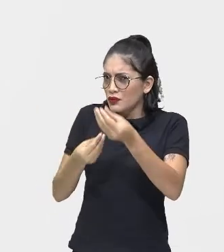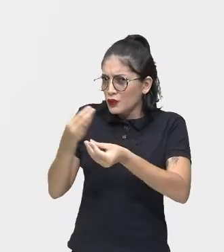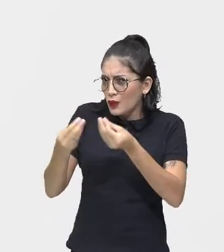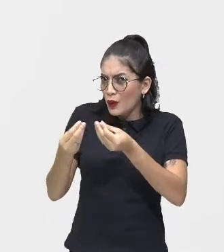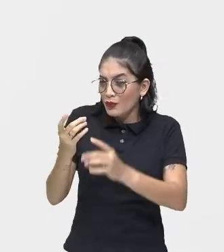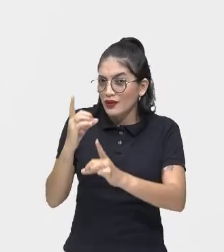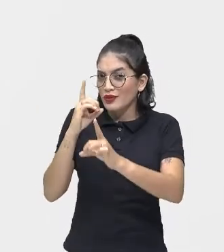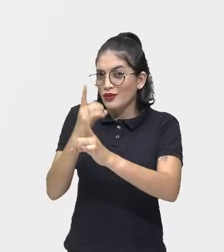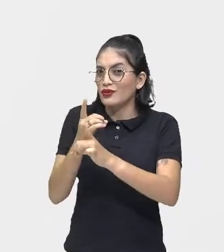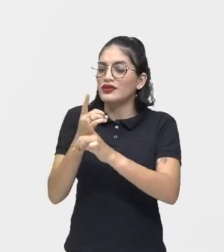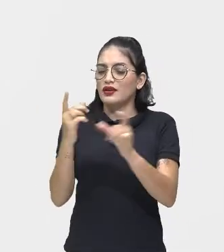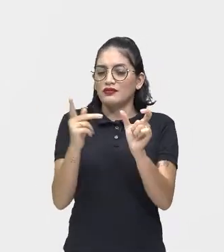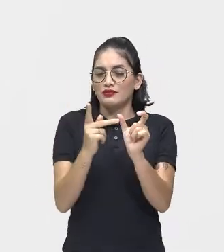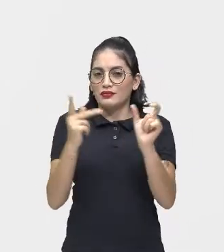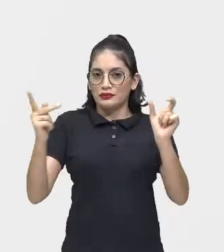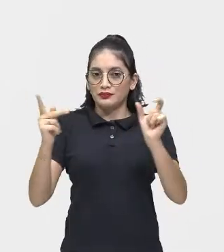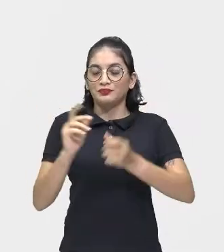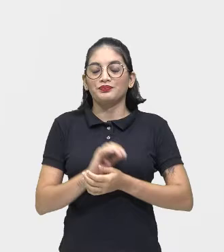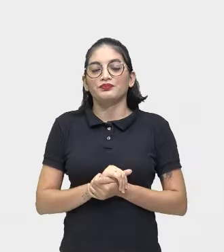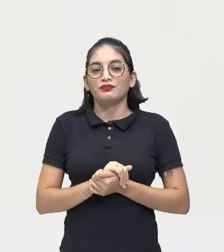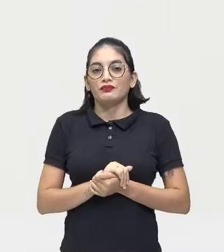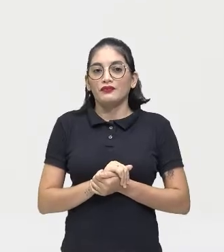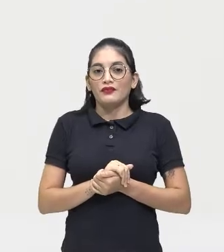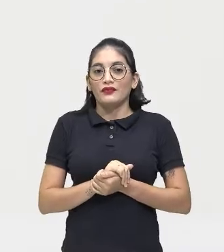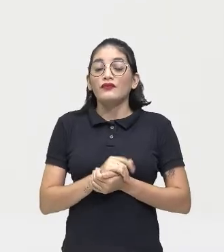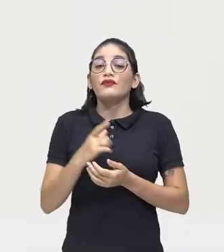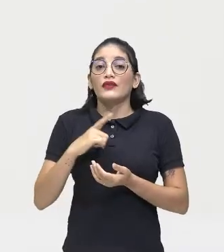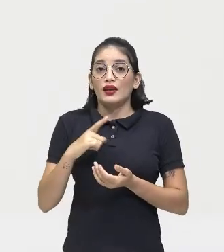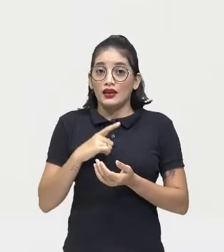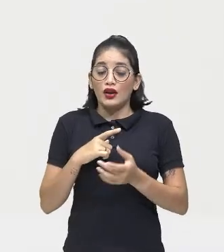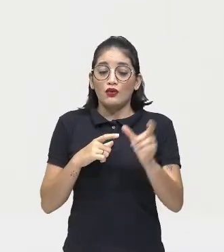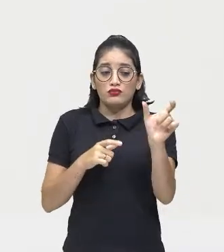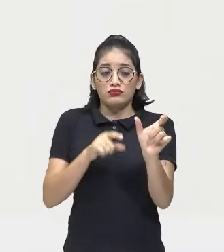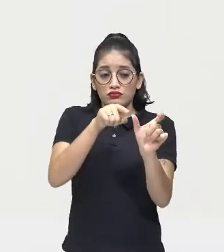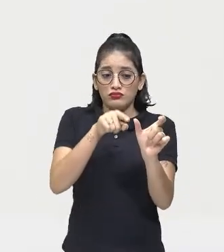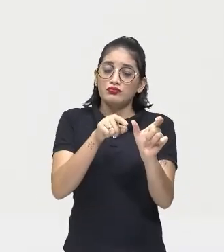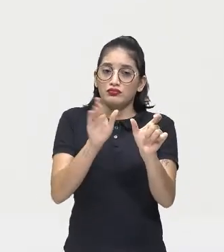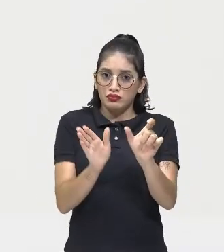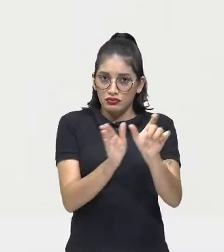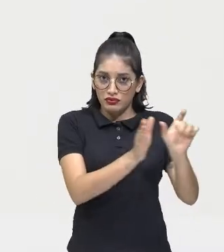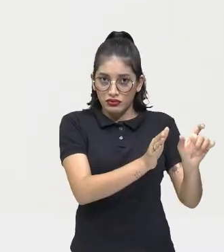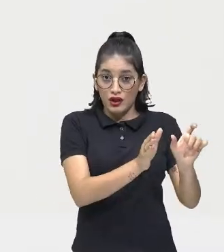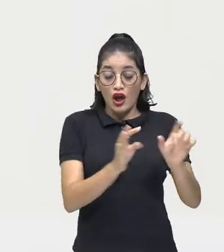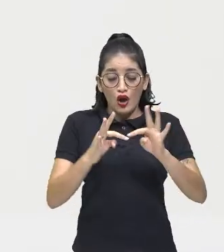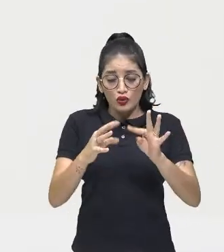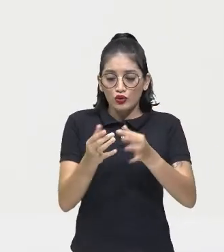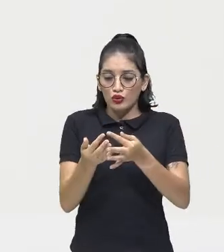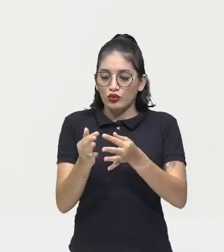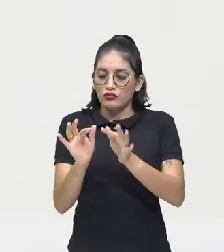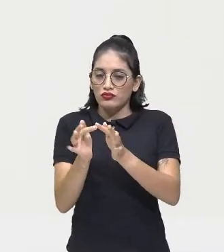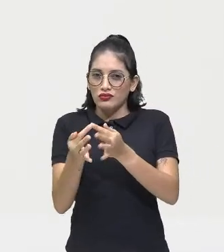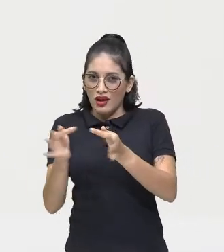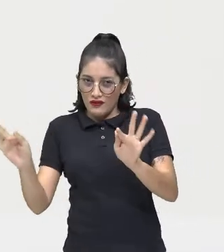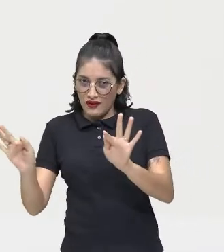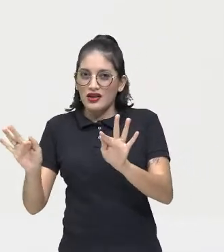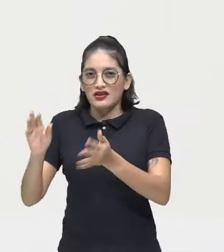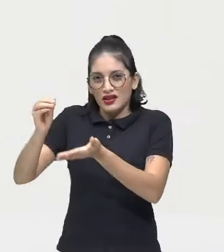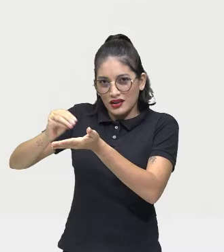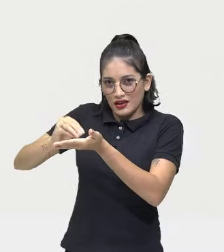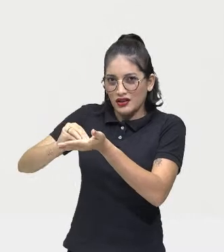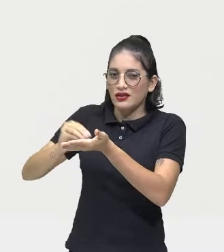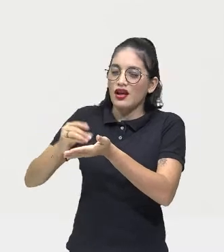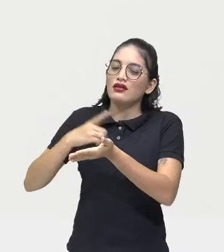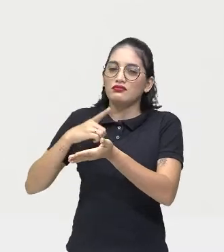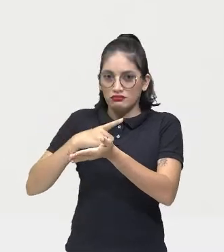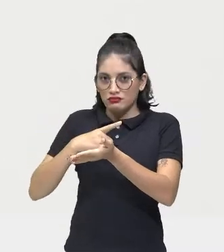encontrar o predicado? Muito simples. Excluindo-se o sujeito, tudo que sobrar na frase é predicado. Então tira o sujeito da